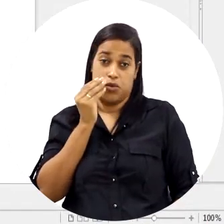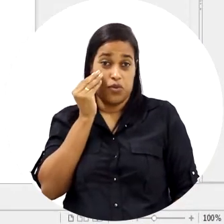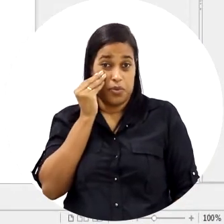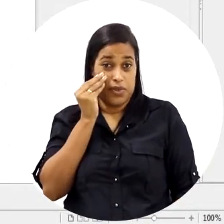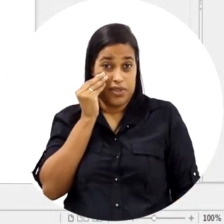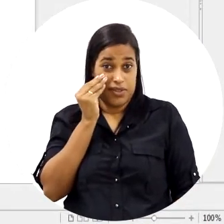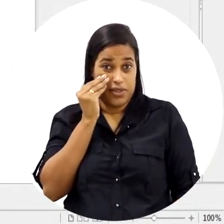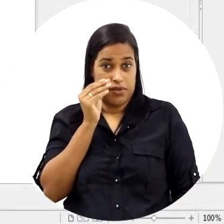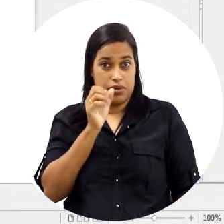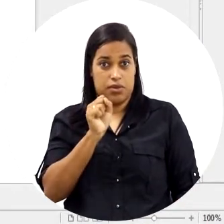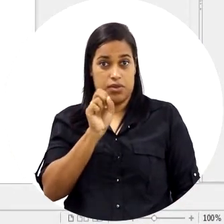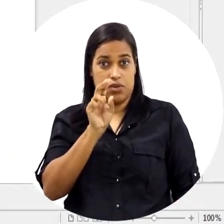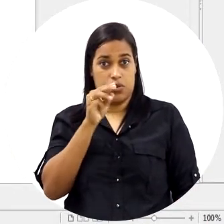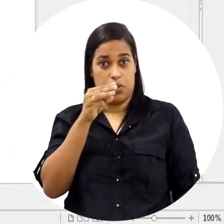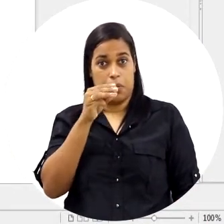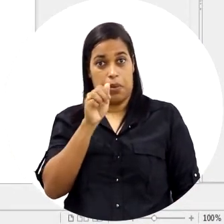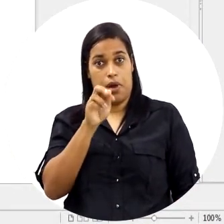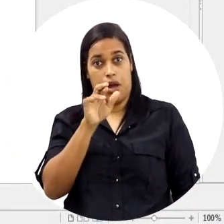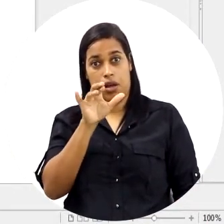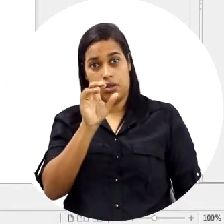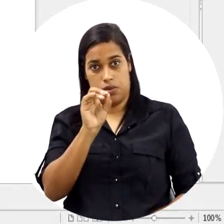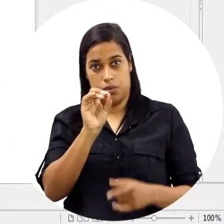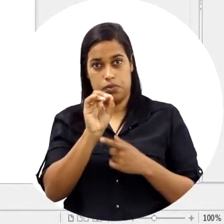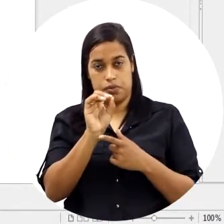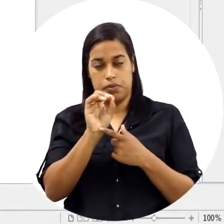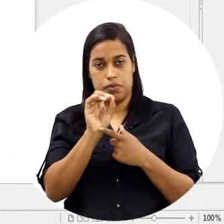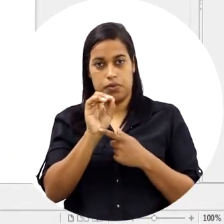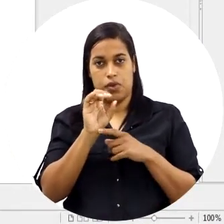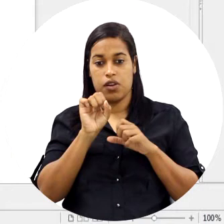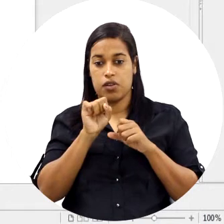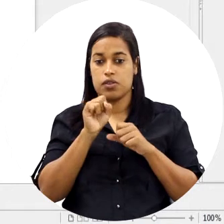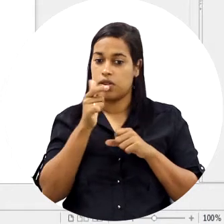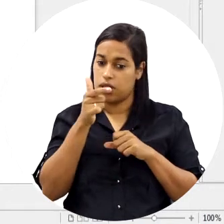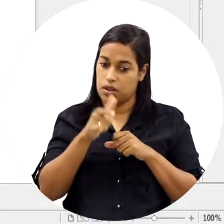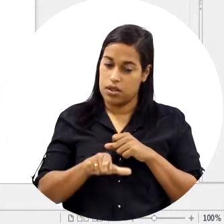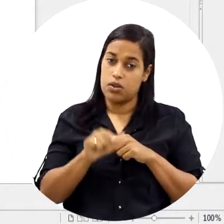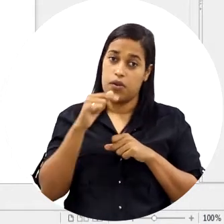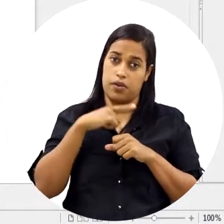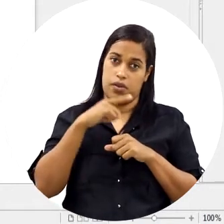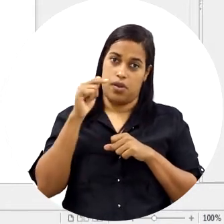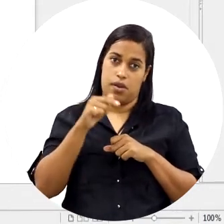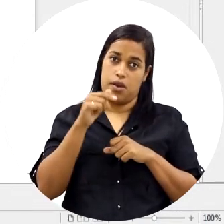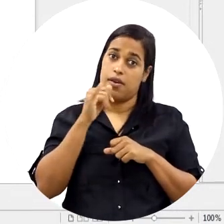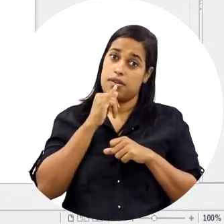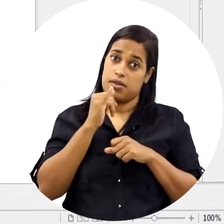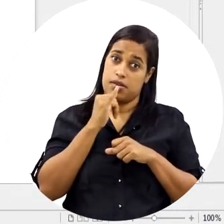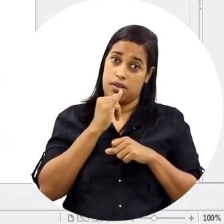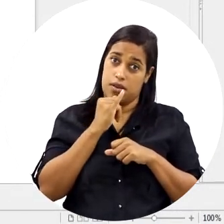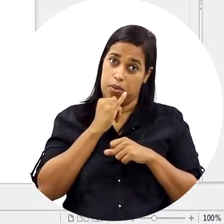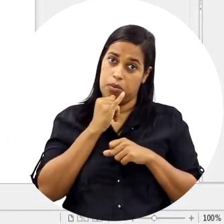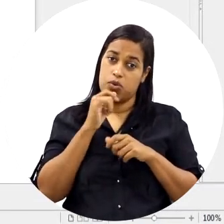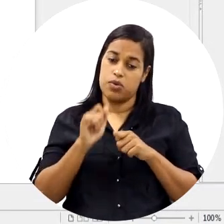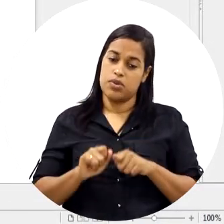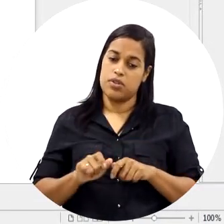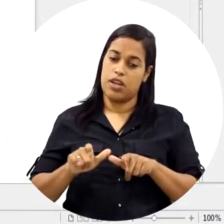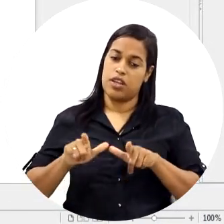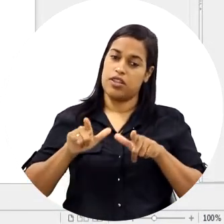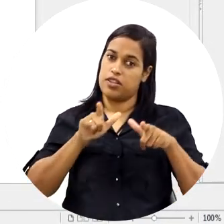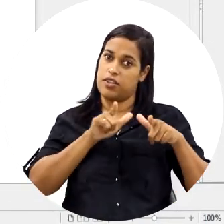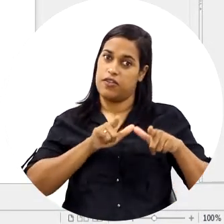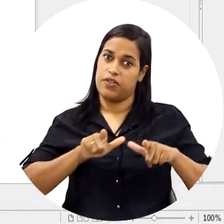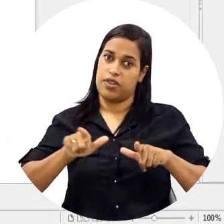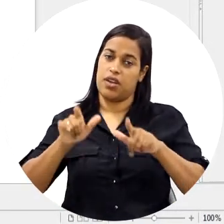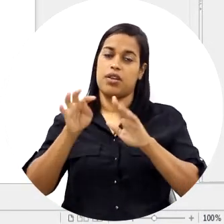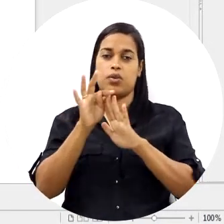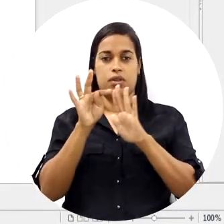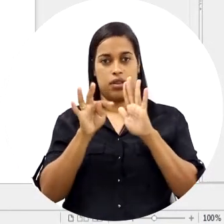para sumário. Para mala direta. Então, reforçando. Tenho aqui um exemplo, que é, por exemplo, um certificado, onde tem um